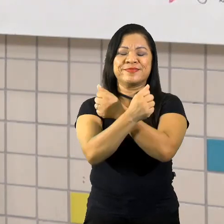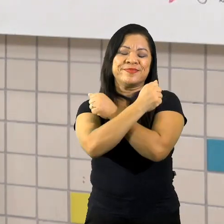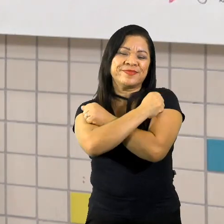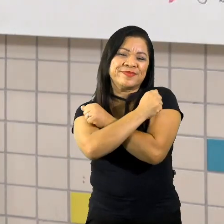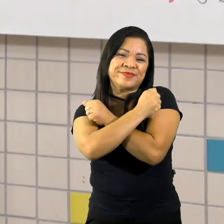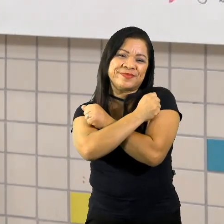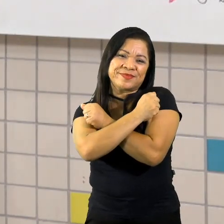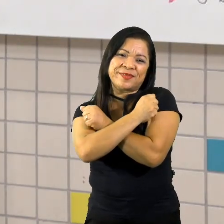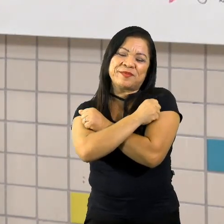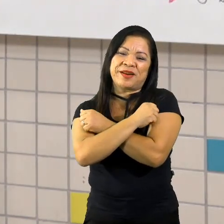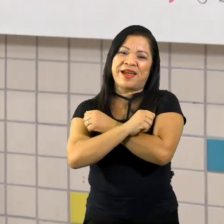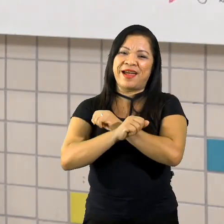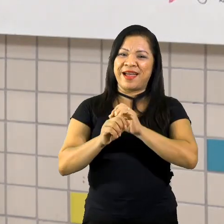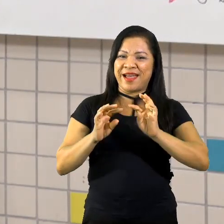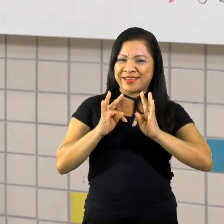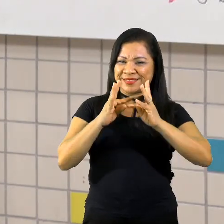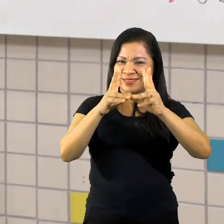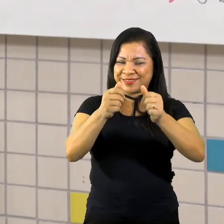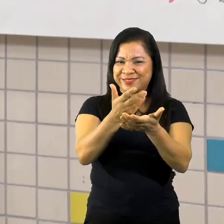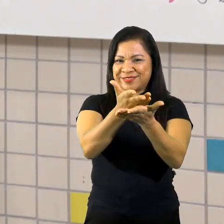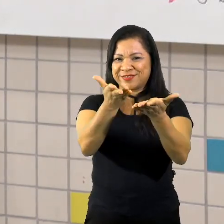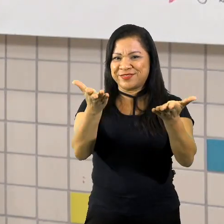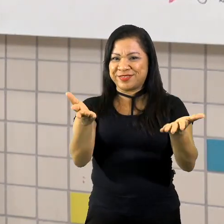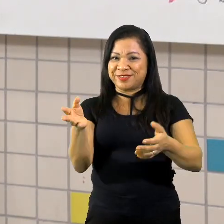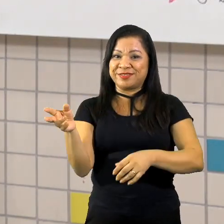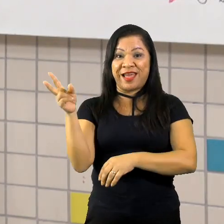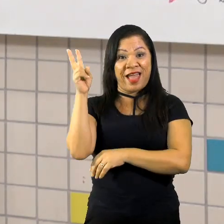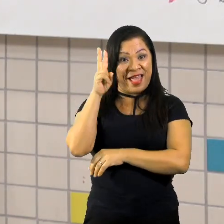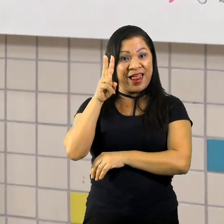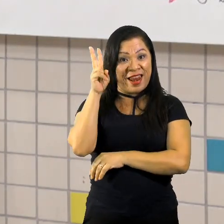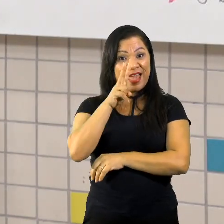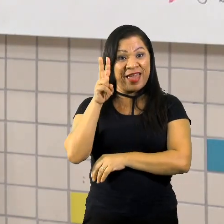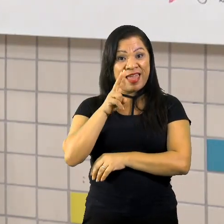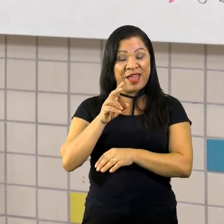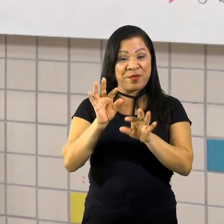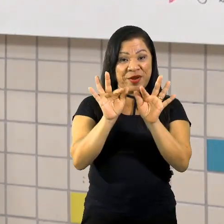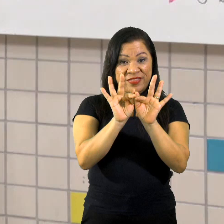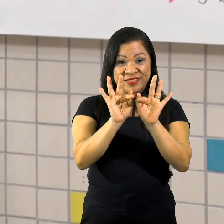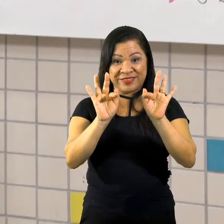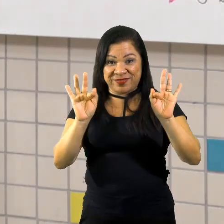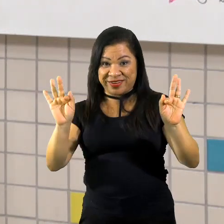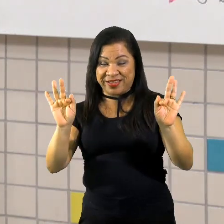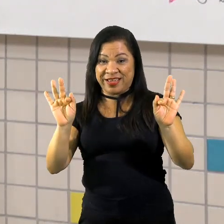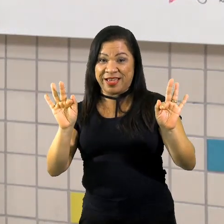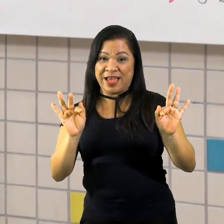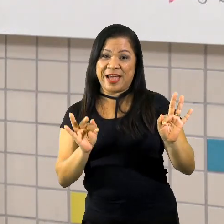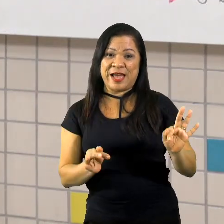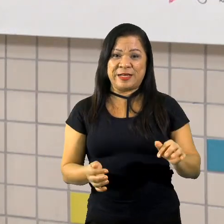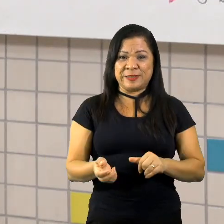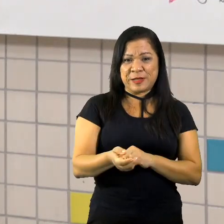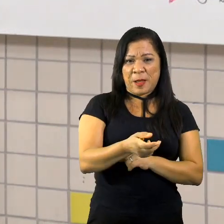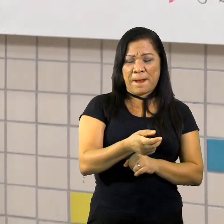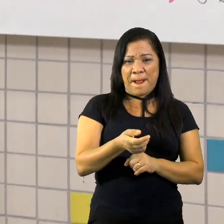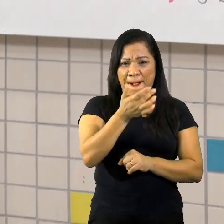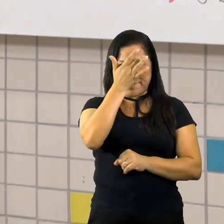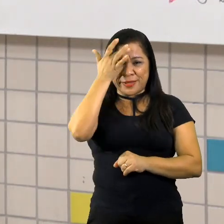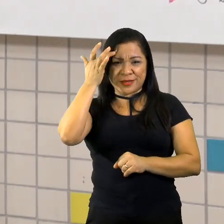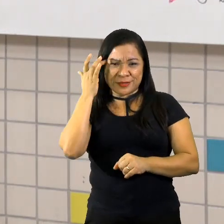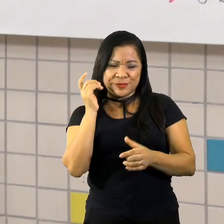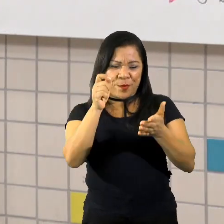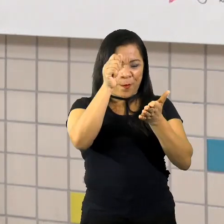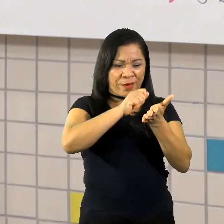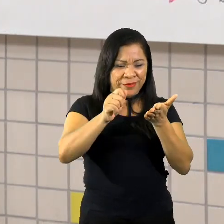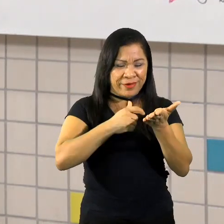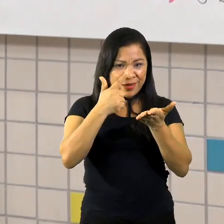todos vocês e lembre dessa frase do Monteiro Lobato: quem escreve um livro cria um castelo, quem o